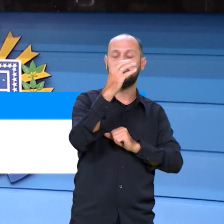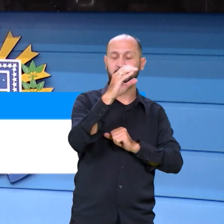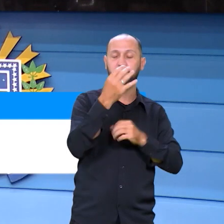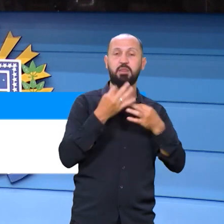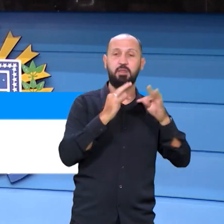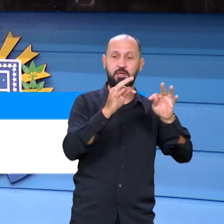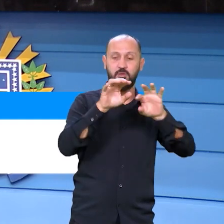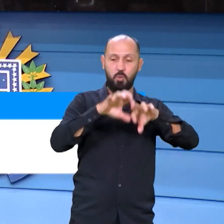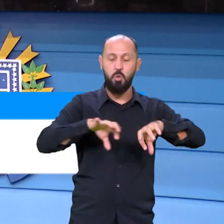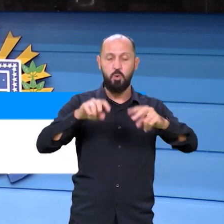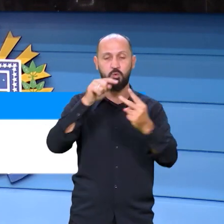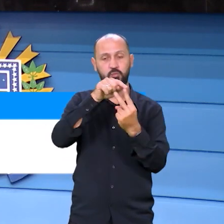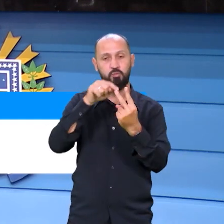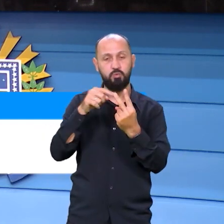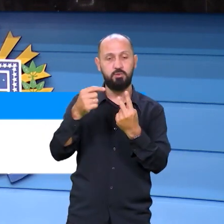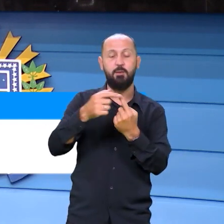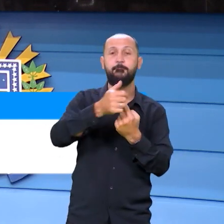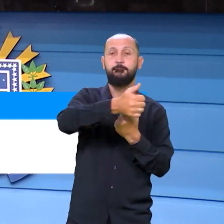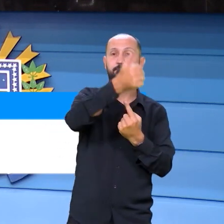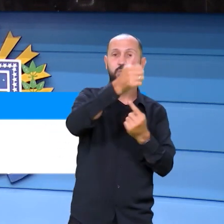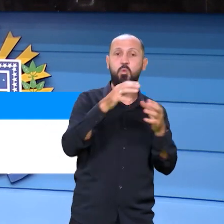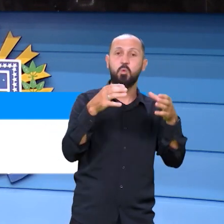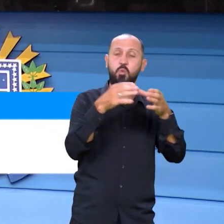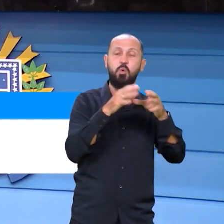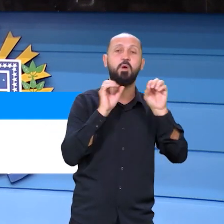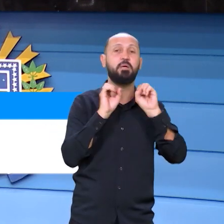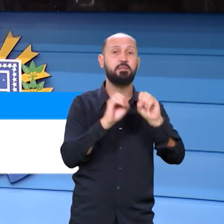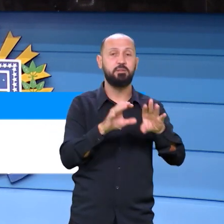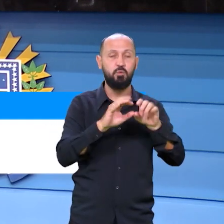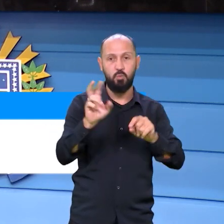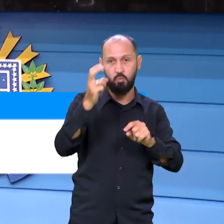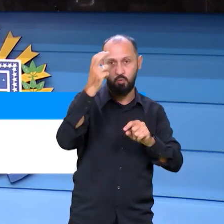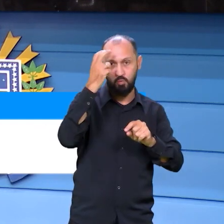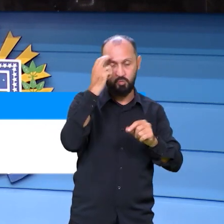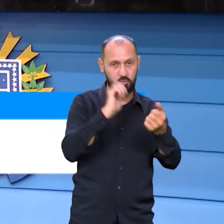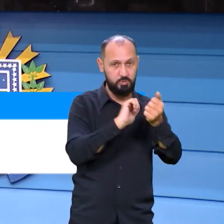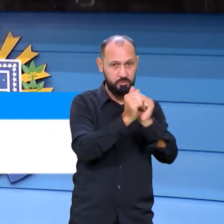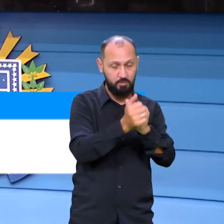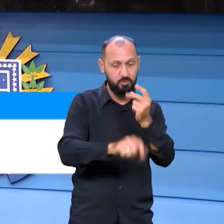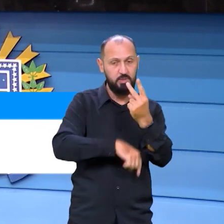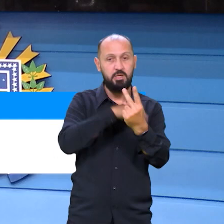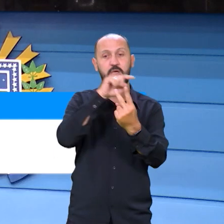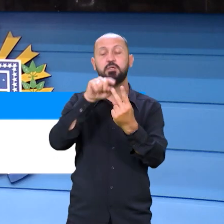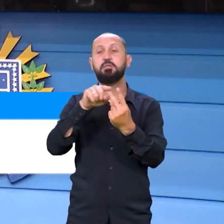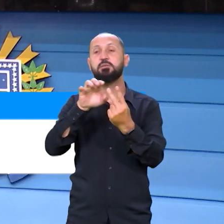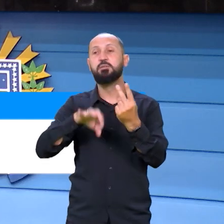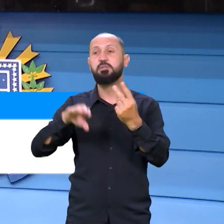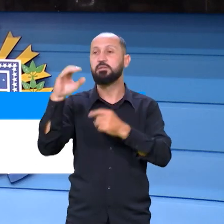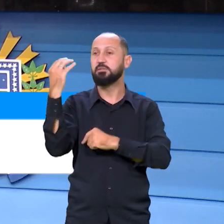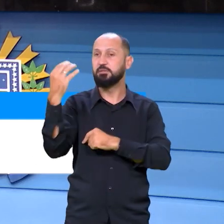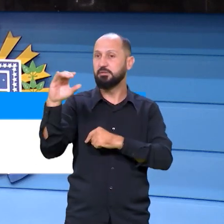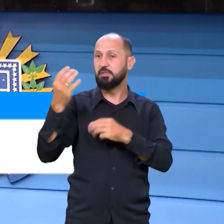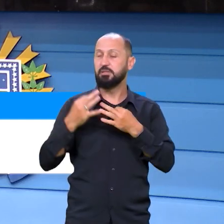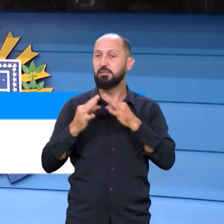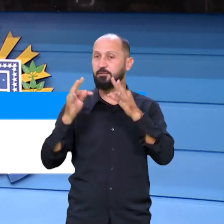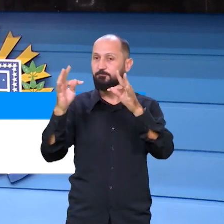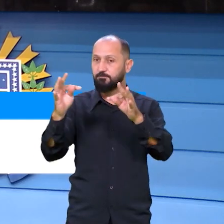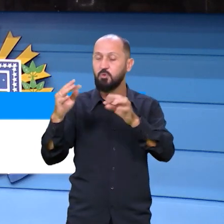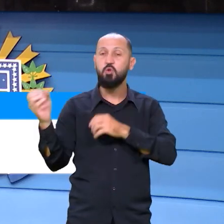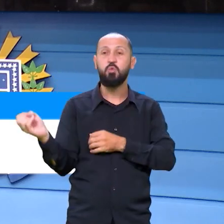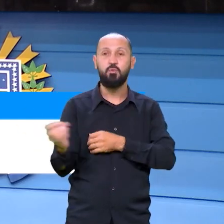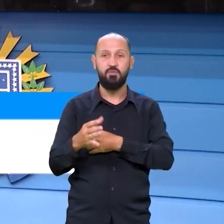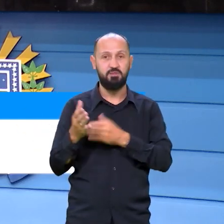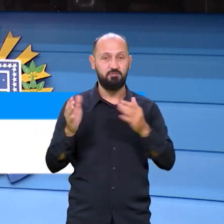Desporto, Ciência e Tecnologia em 2. A primeira será a Comissão de Educação, Cultura e Desporto e a outra de